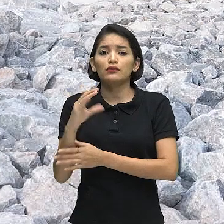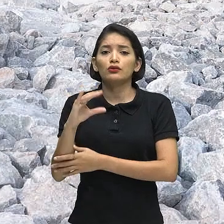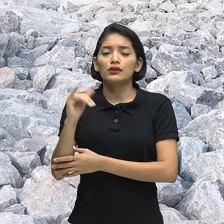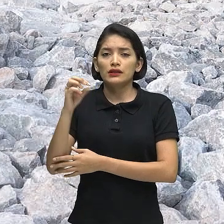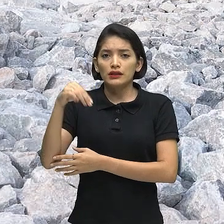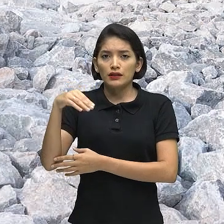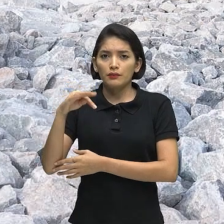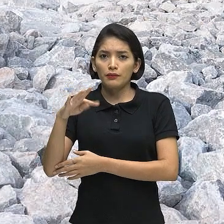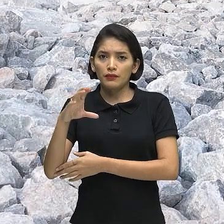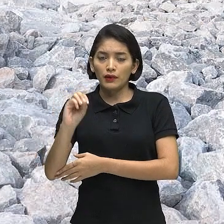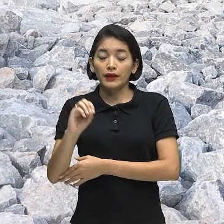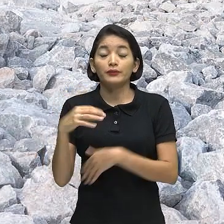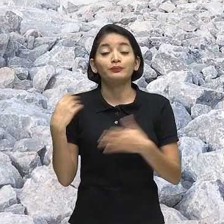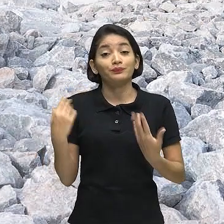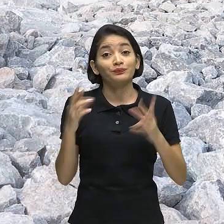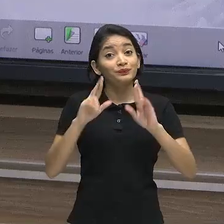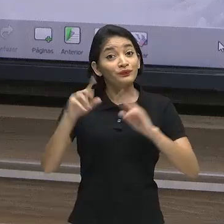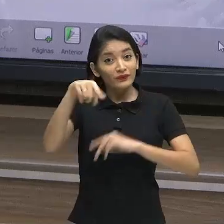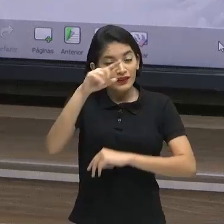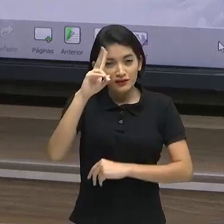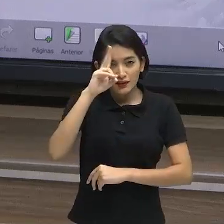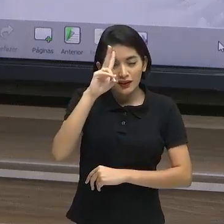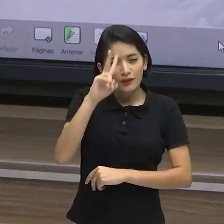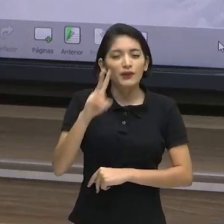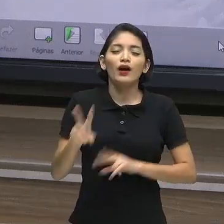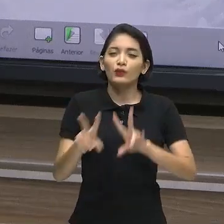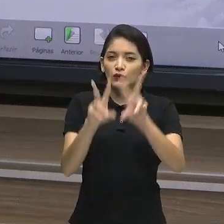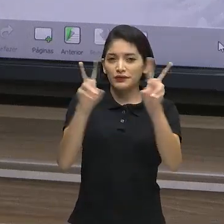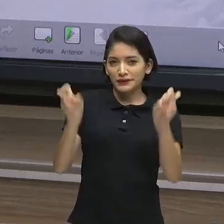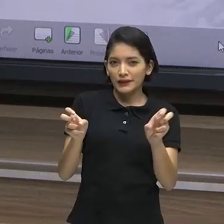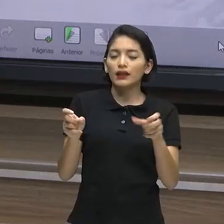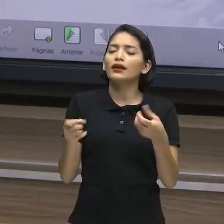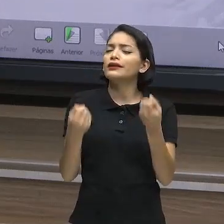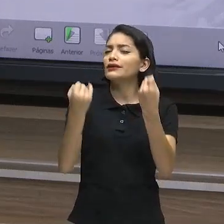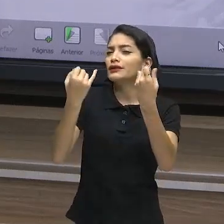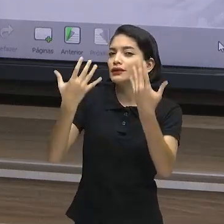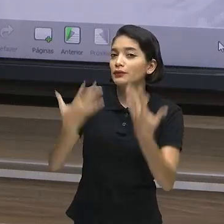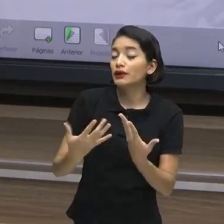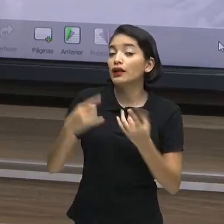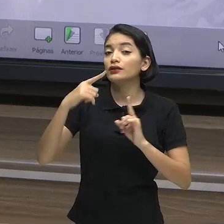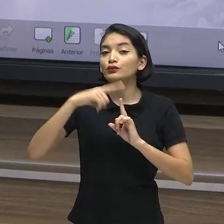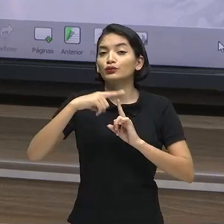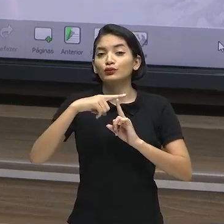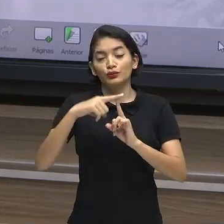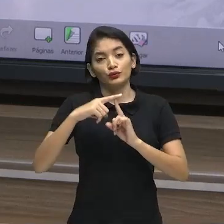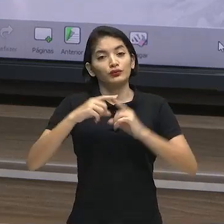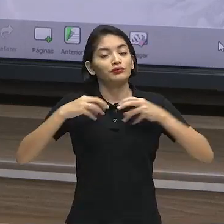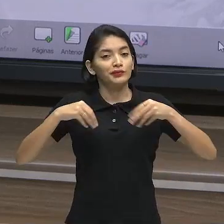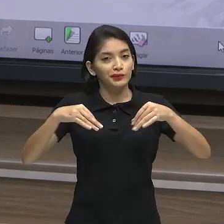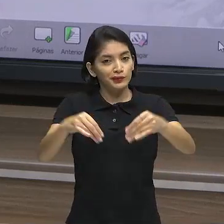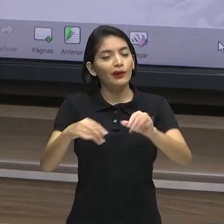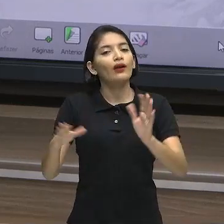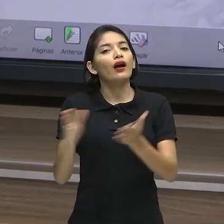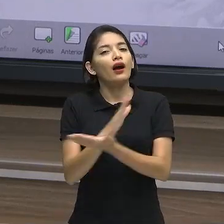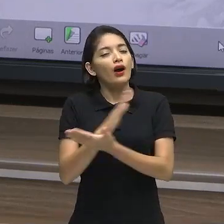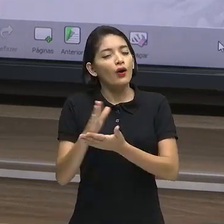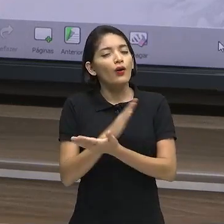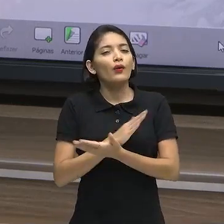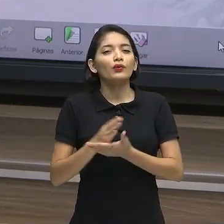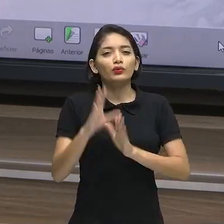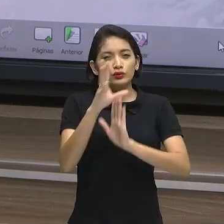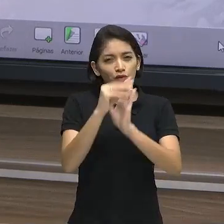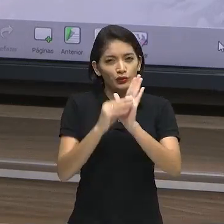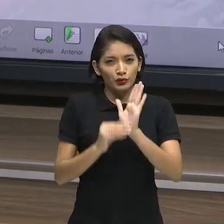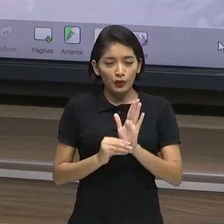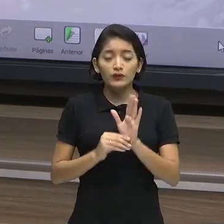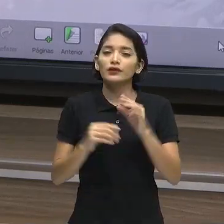Então, espero aí que vocês tenham relembrado esse conteúdo, né, que fala aí pra gente sobre os tipos de solo, vimos alguns conceitos novamente.